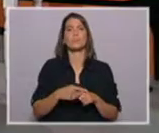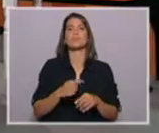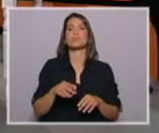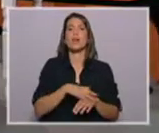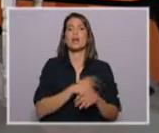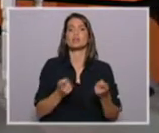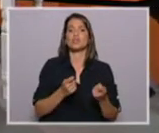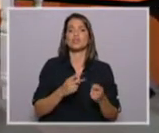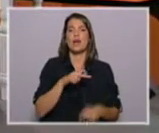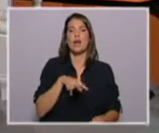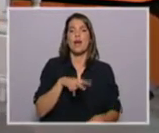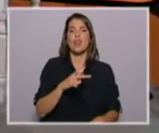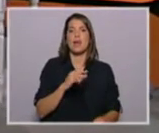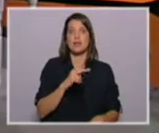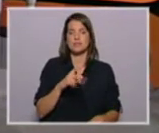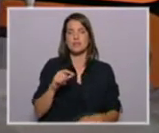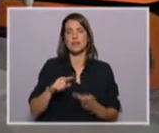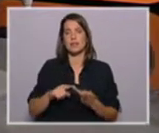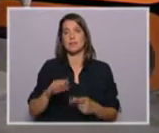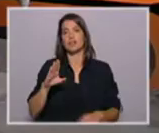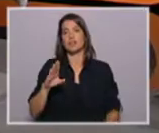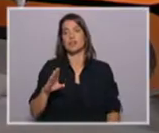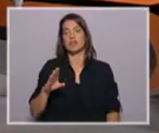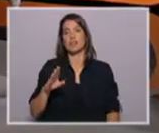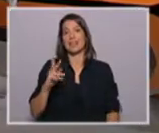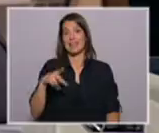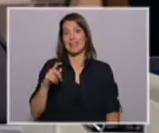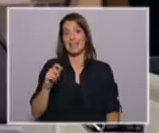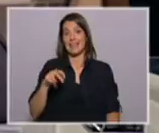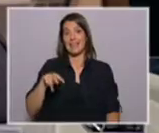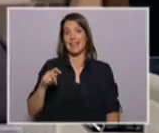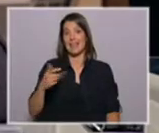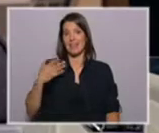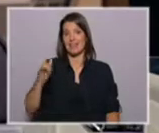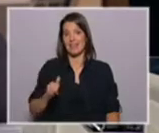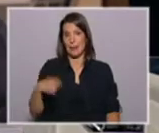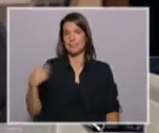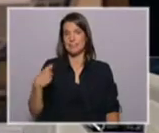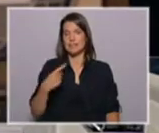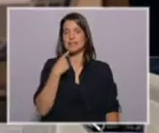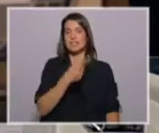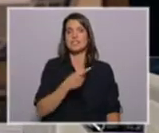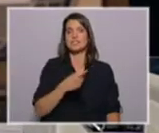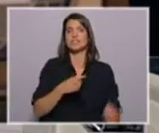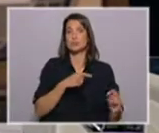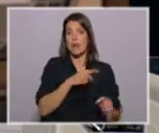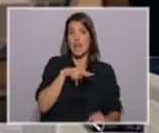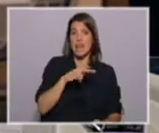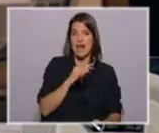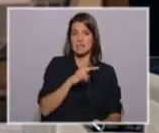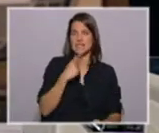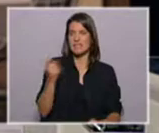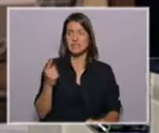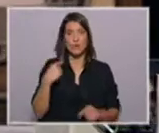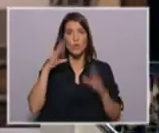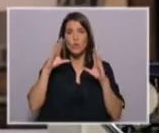naquela altura, e do próprio JFK, o Kennedy, em que o Webb diz que, olha, que nós não sabemos sequer de